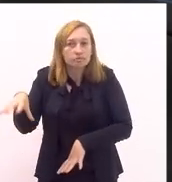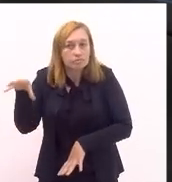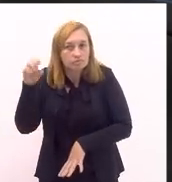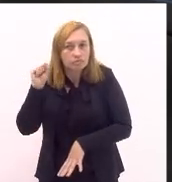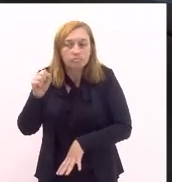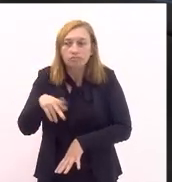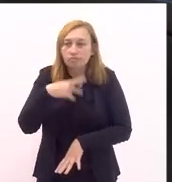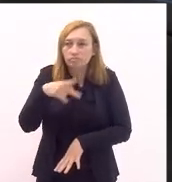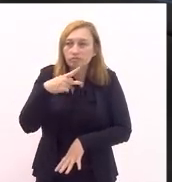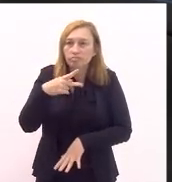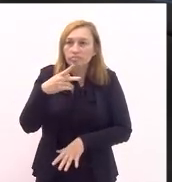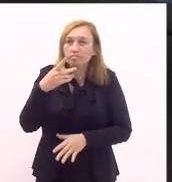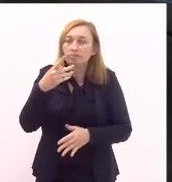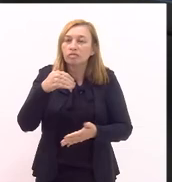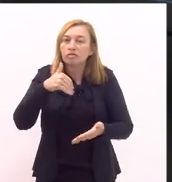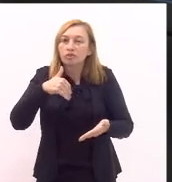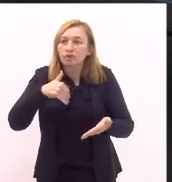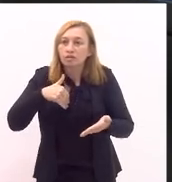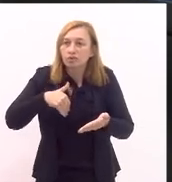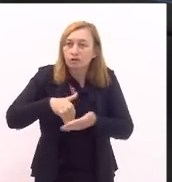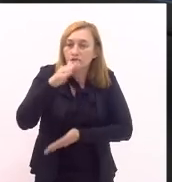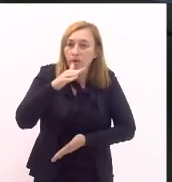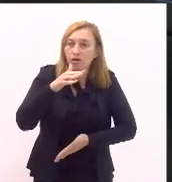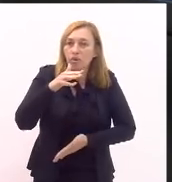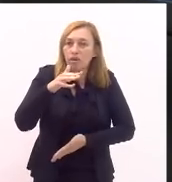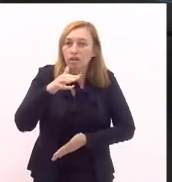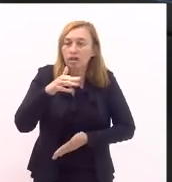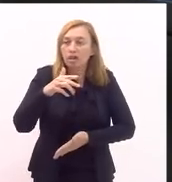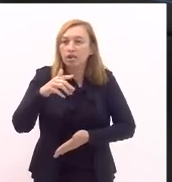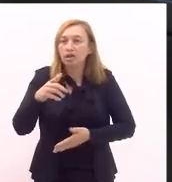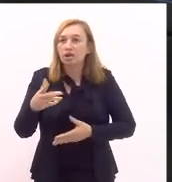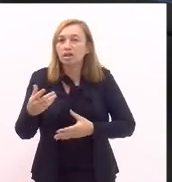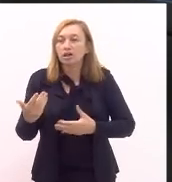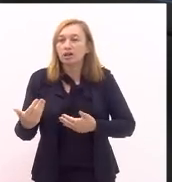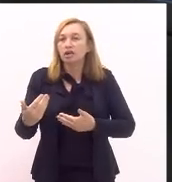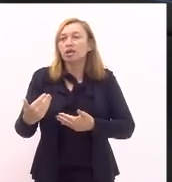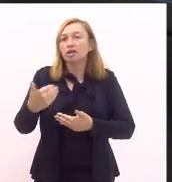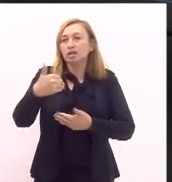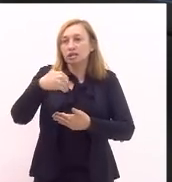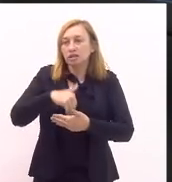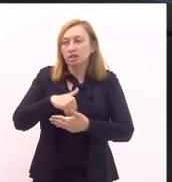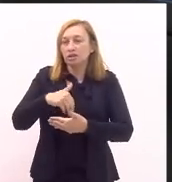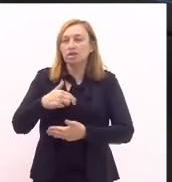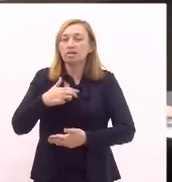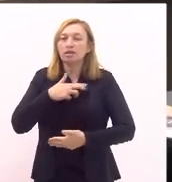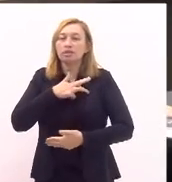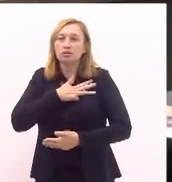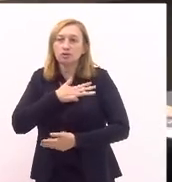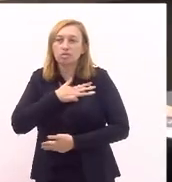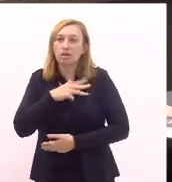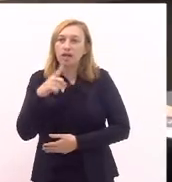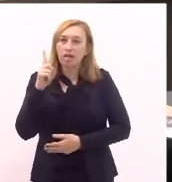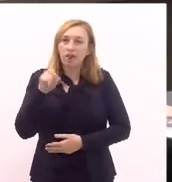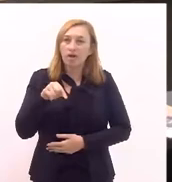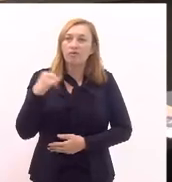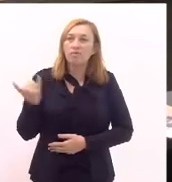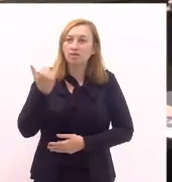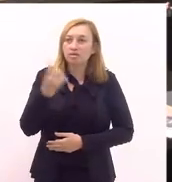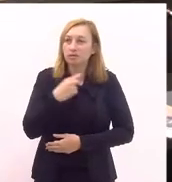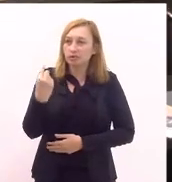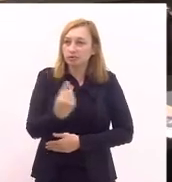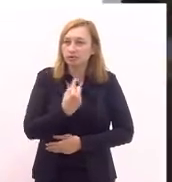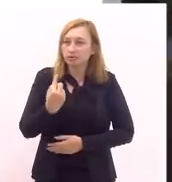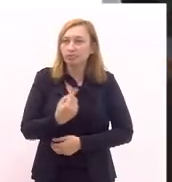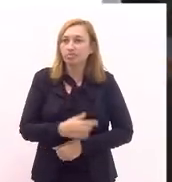dizer que fora e Lula dentro porque é importante para nós isso